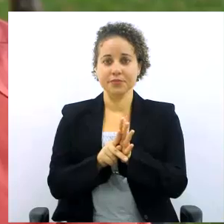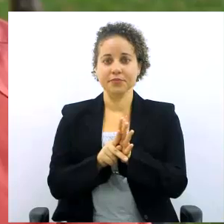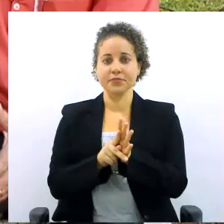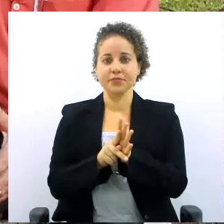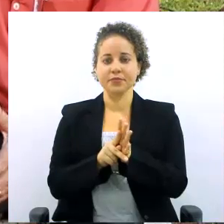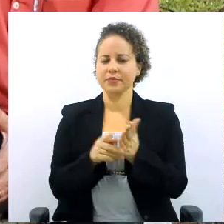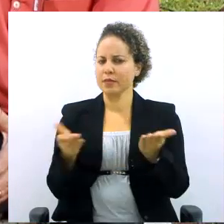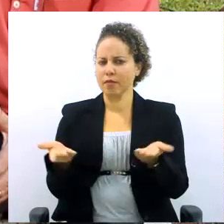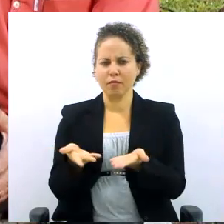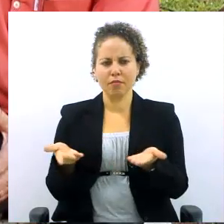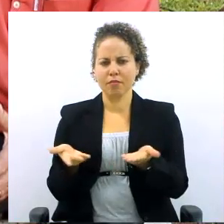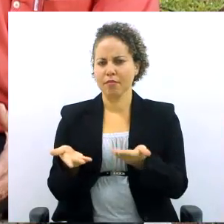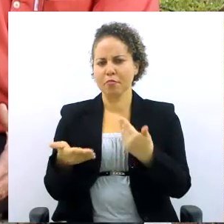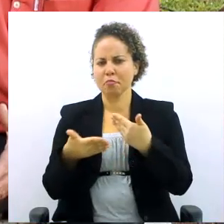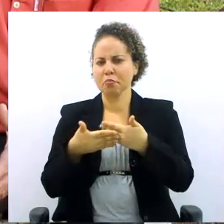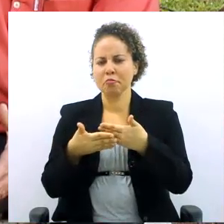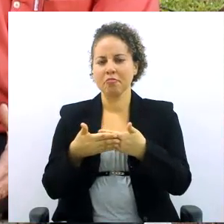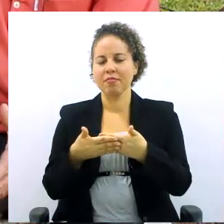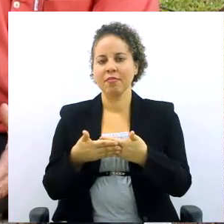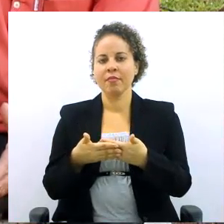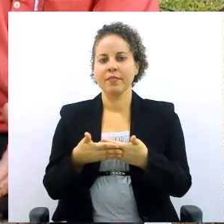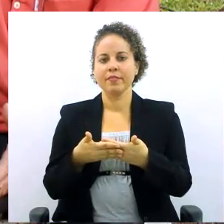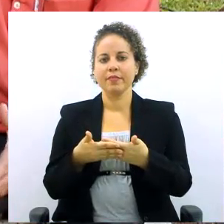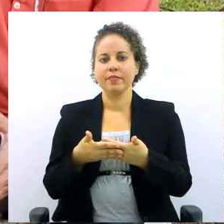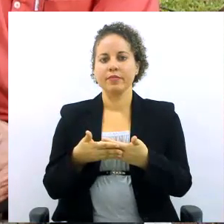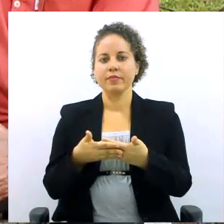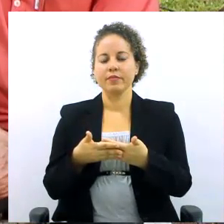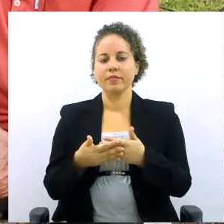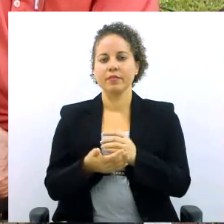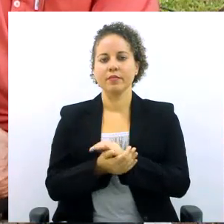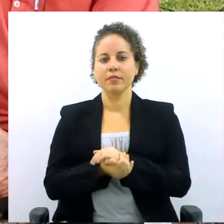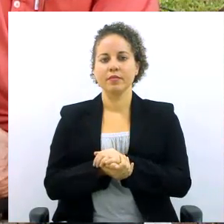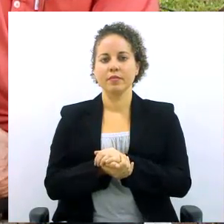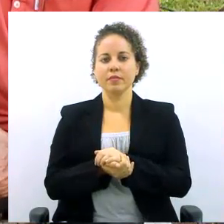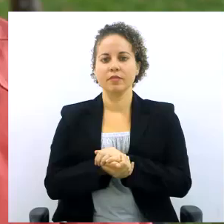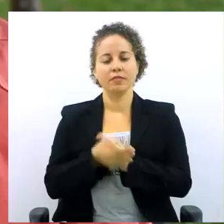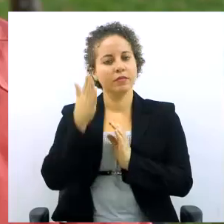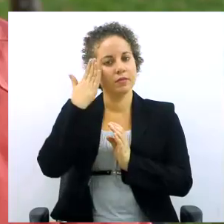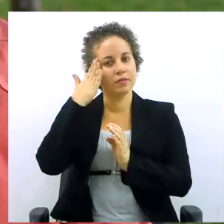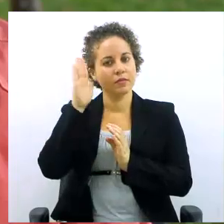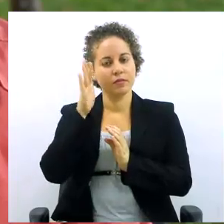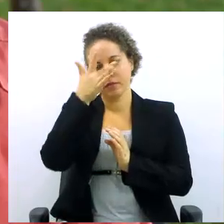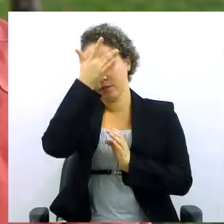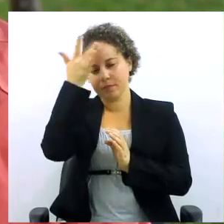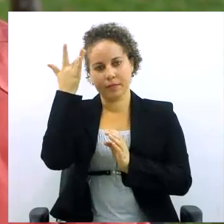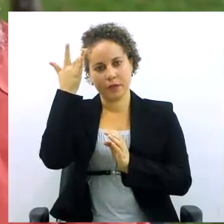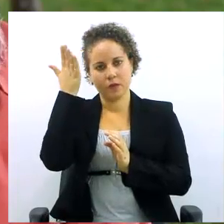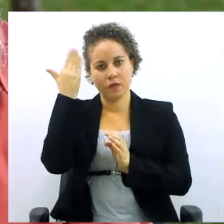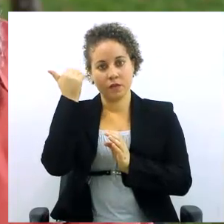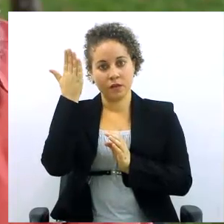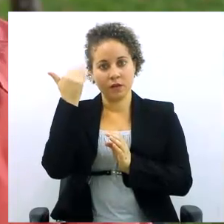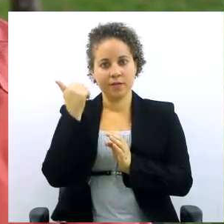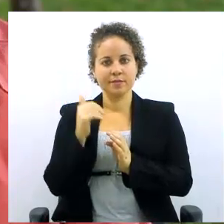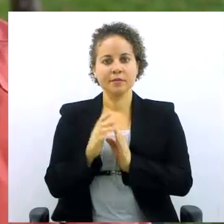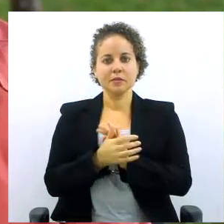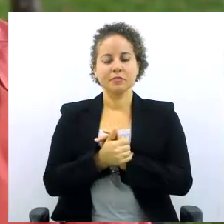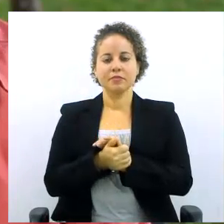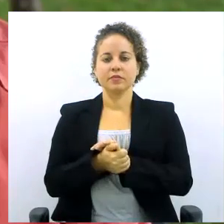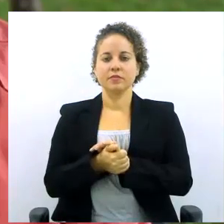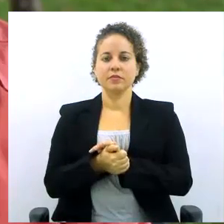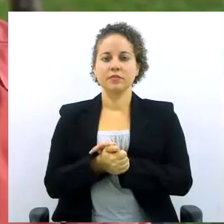relativamente recentes, porque não sei se as pessoas sabem, uma publicação